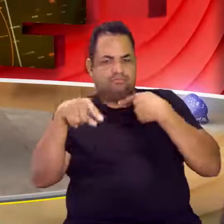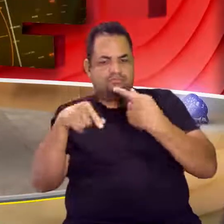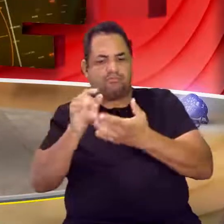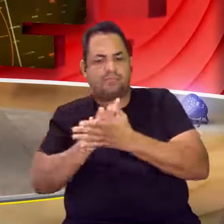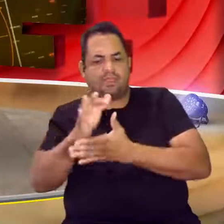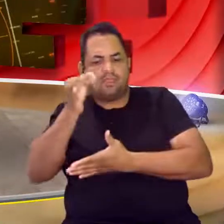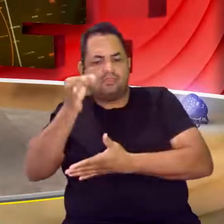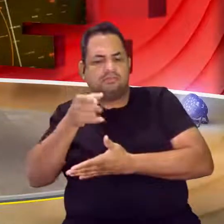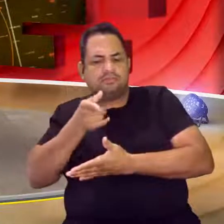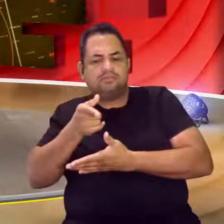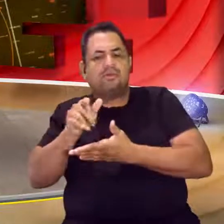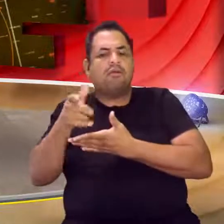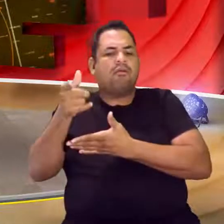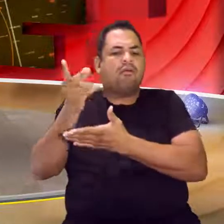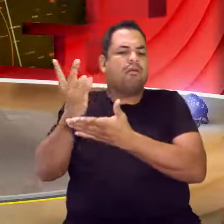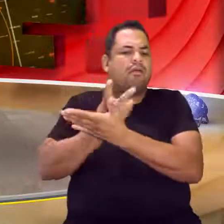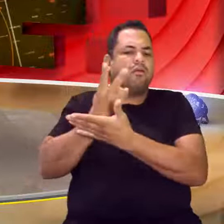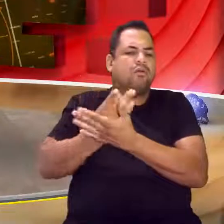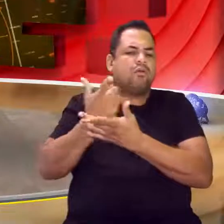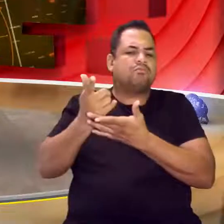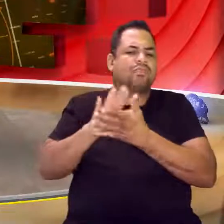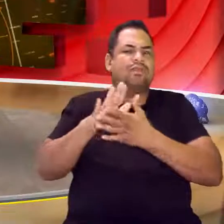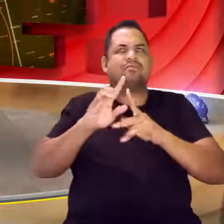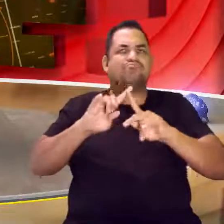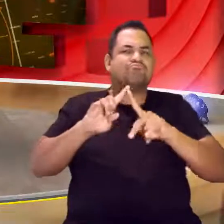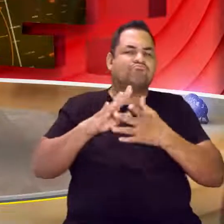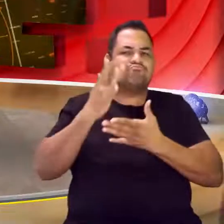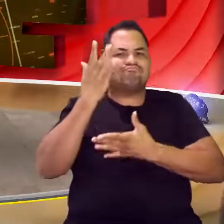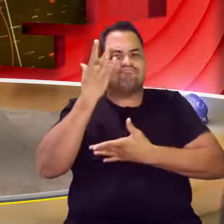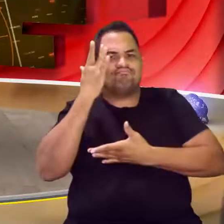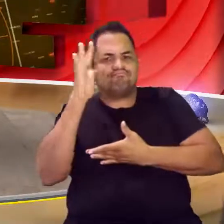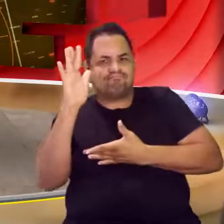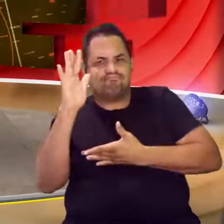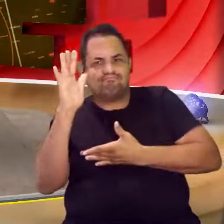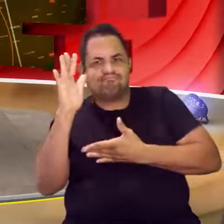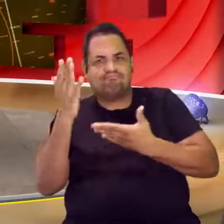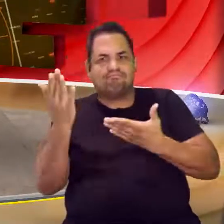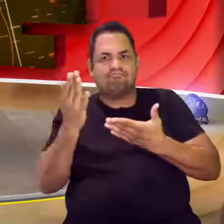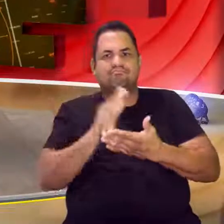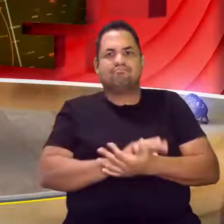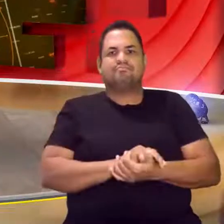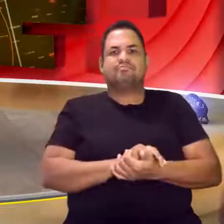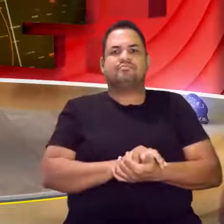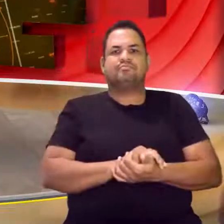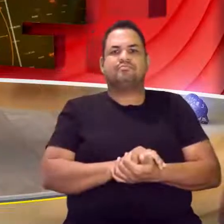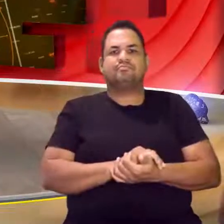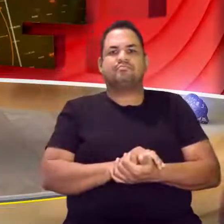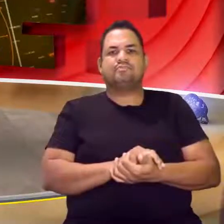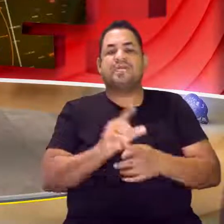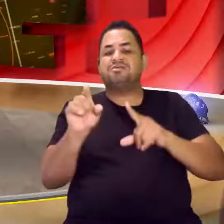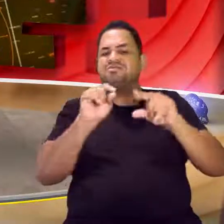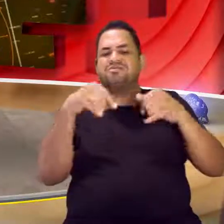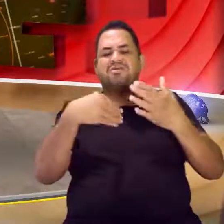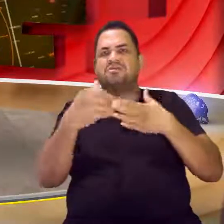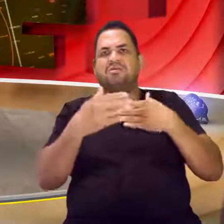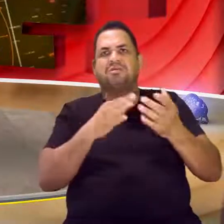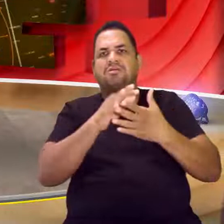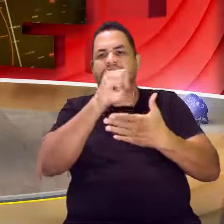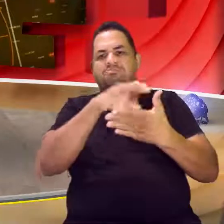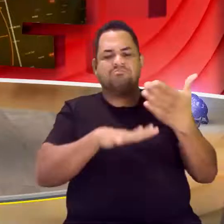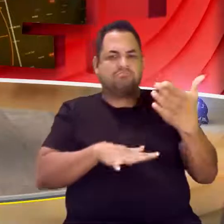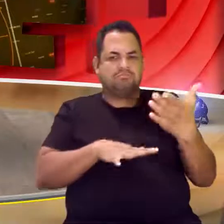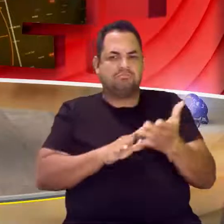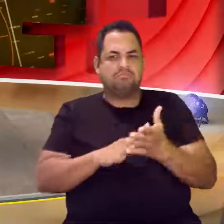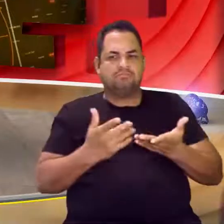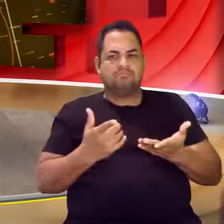acerta essa e erra essa. Ó, ele não tem tanto domínio. Ele erra essa e acerta essa. Chutou. Pois é. E também